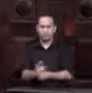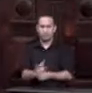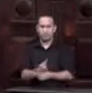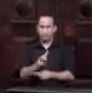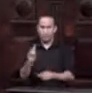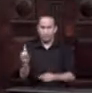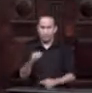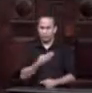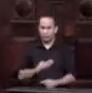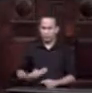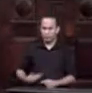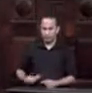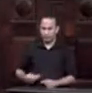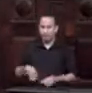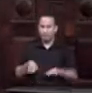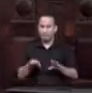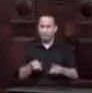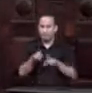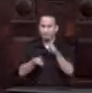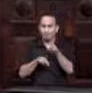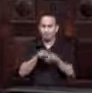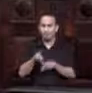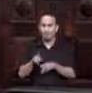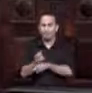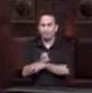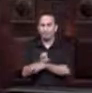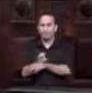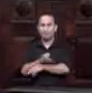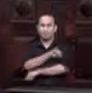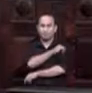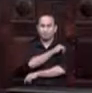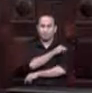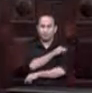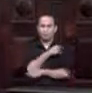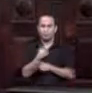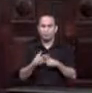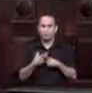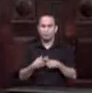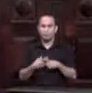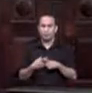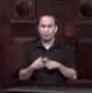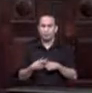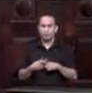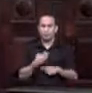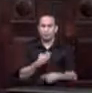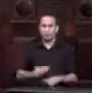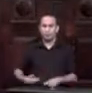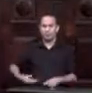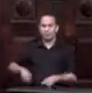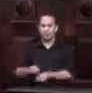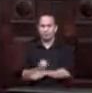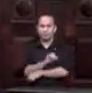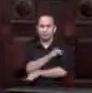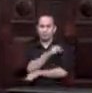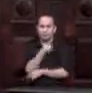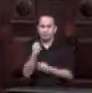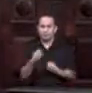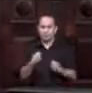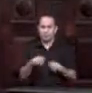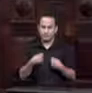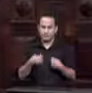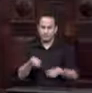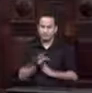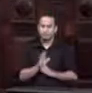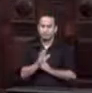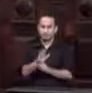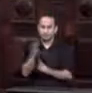o governo, mas com o povo do Estado do Rio de Janeiro. E o governo do Estado do Rio de Janeiro vai ter que prestar contas